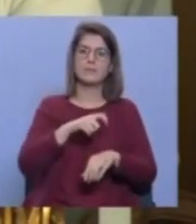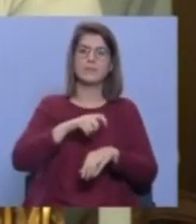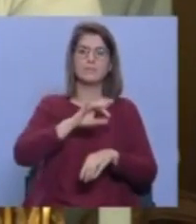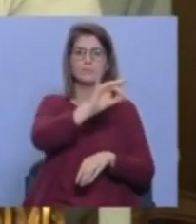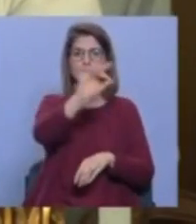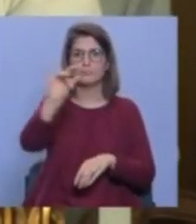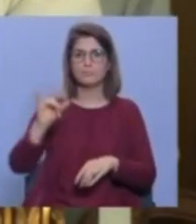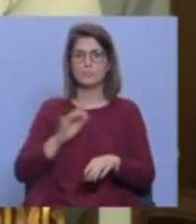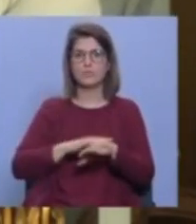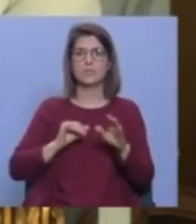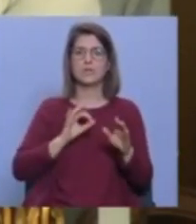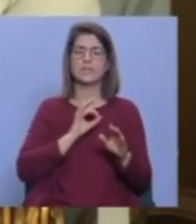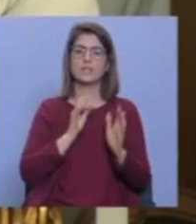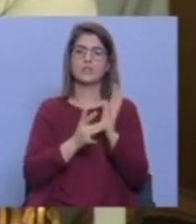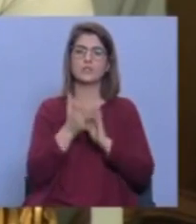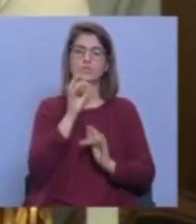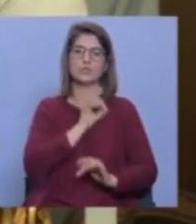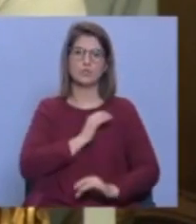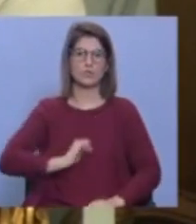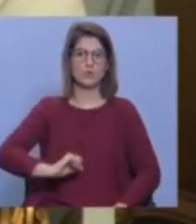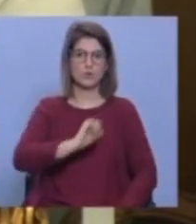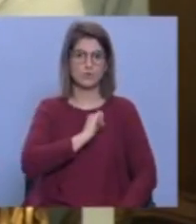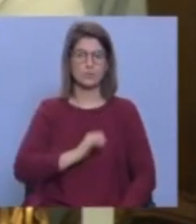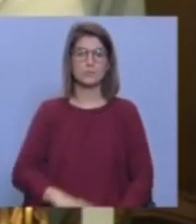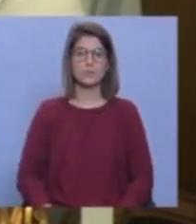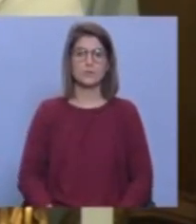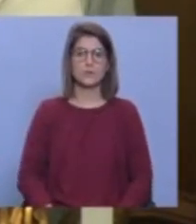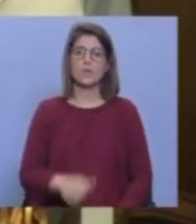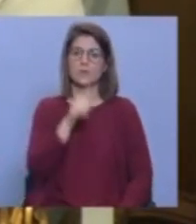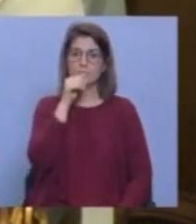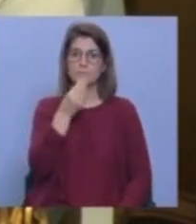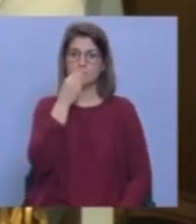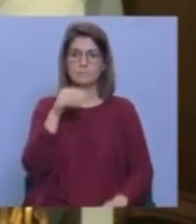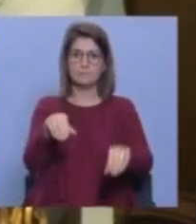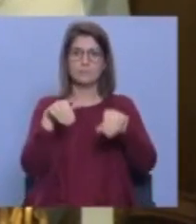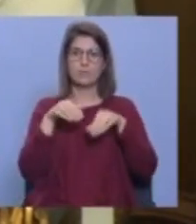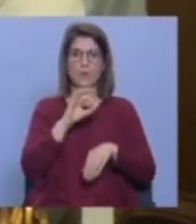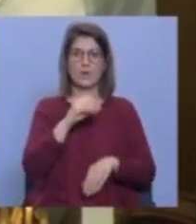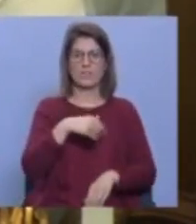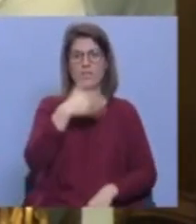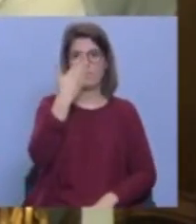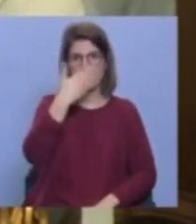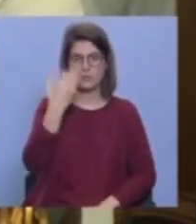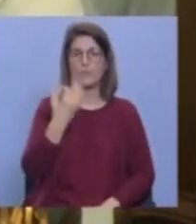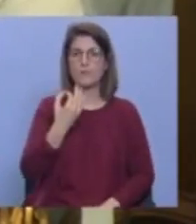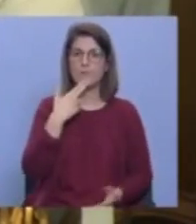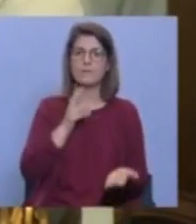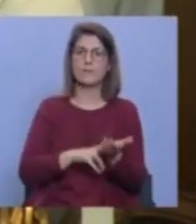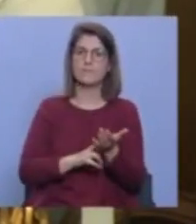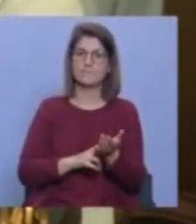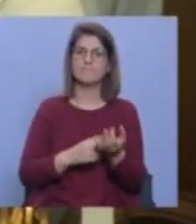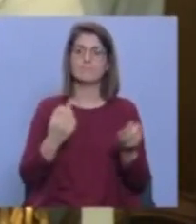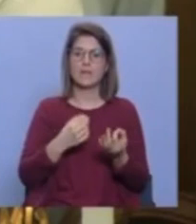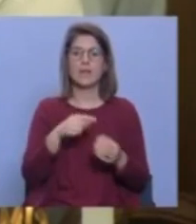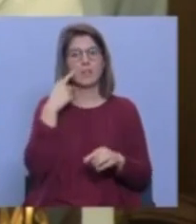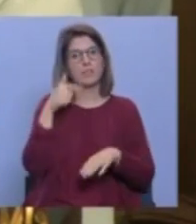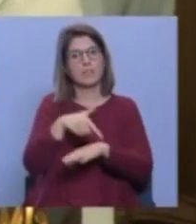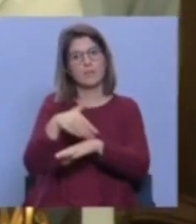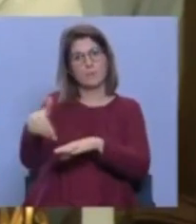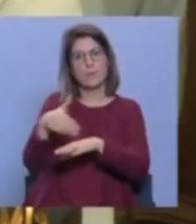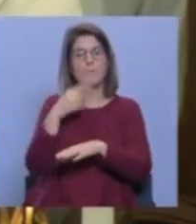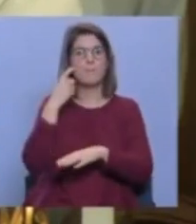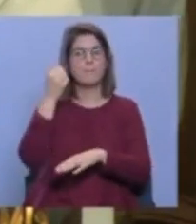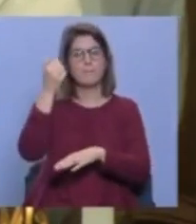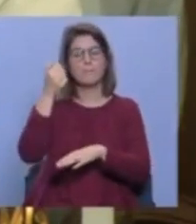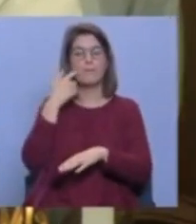parte, por Cristo nosso Senhor. Jejuando durante 40 dias, Ele santificou a observância quaresmal